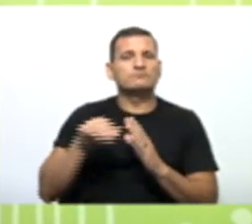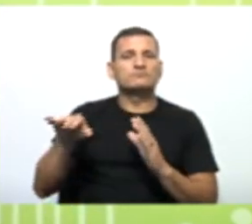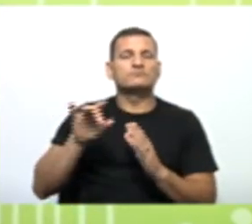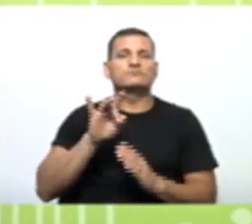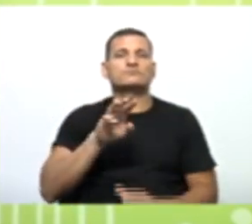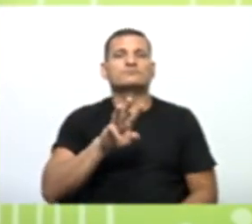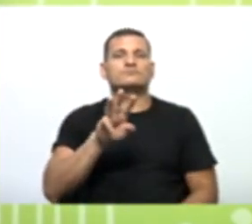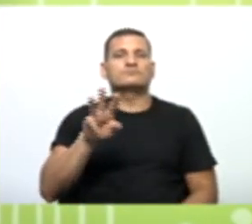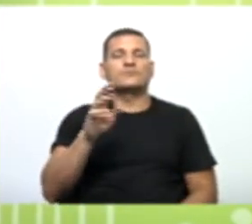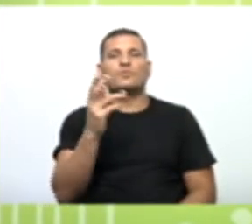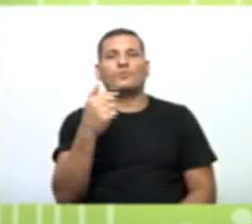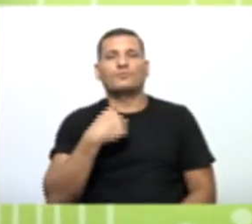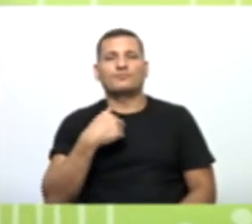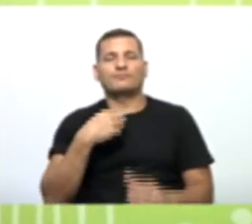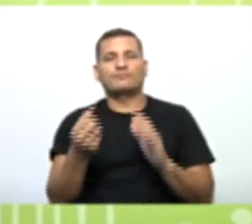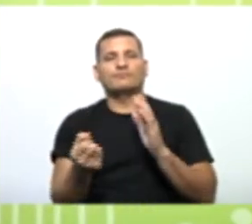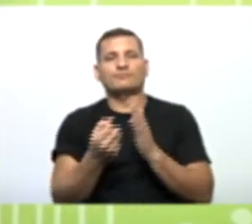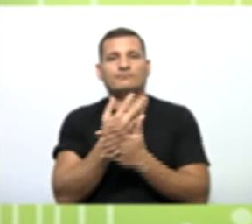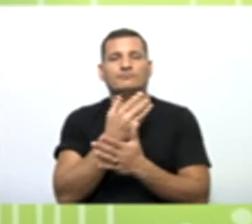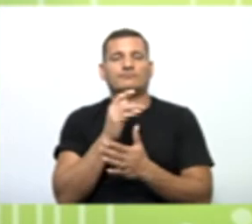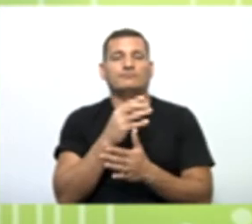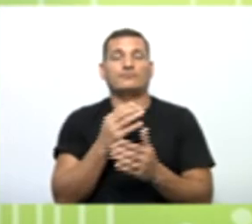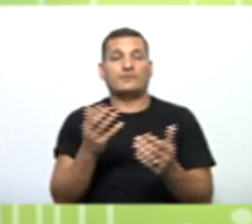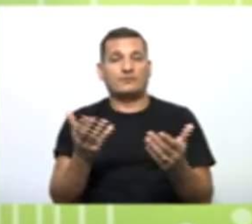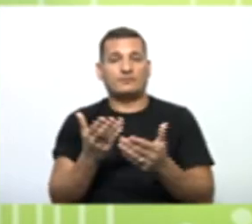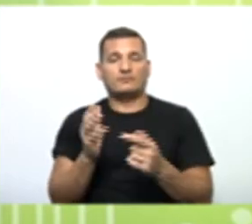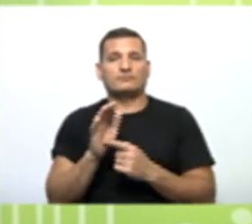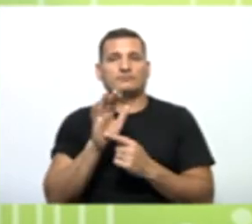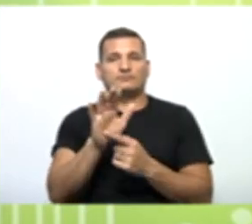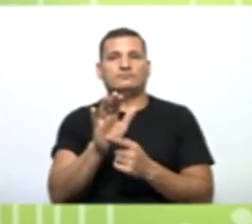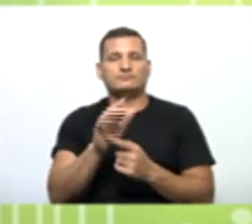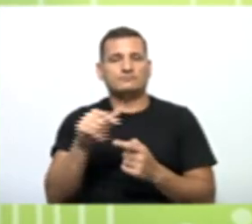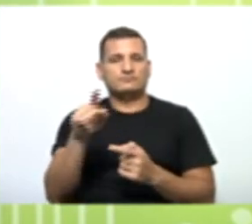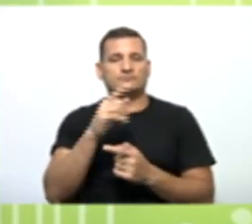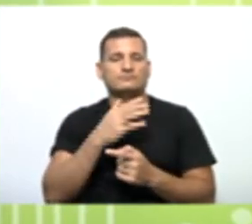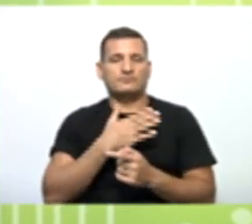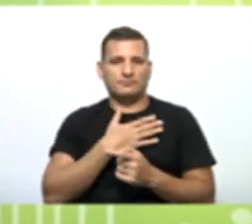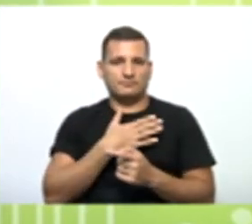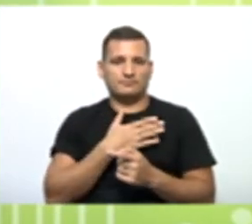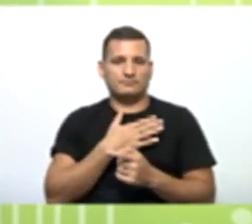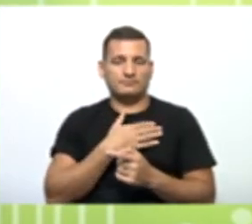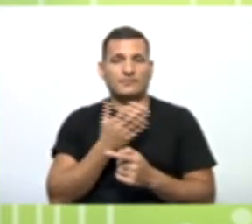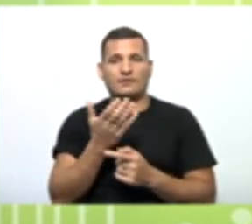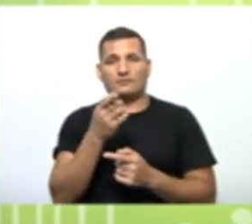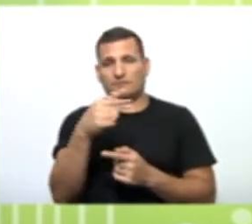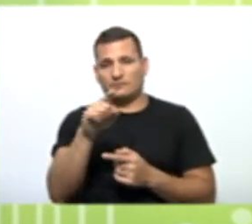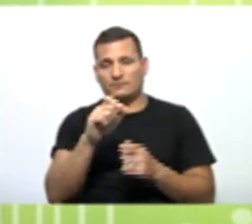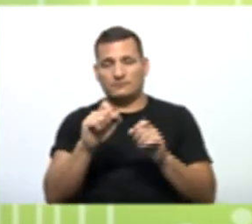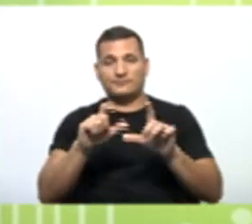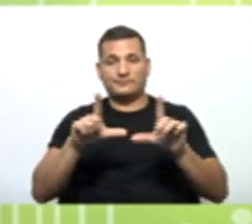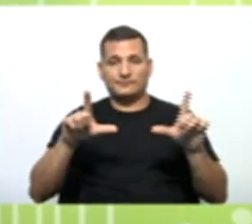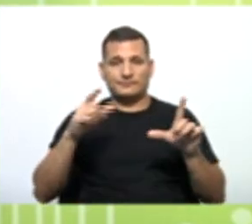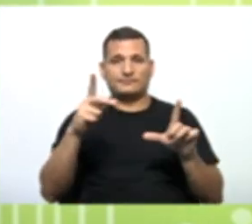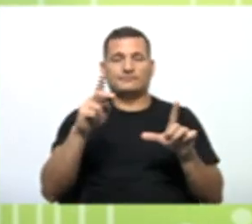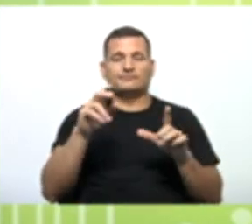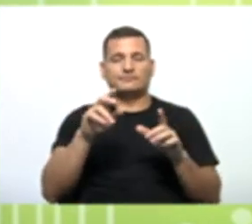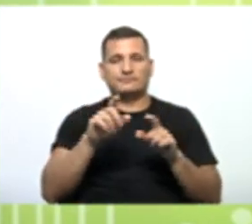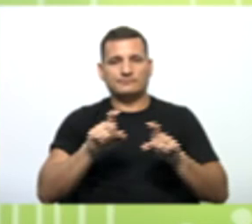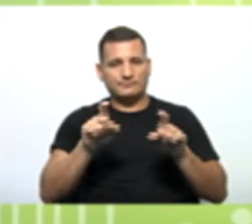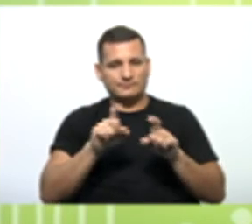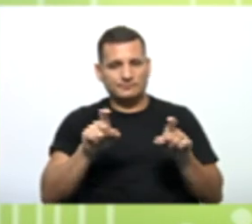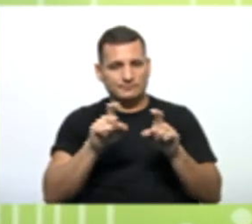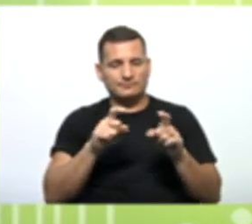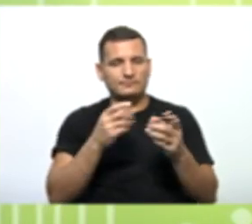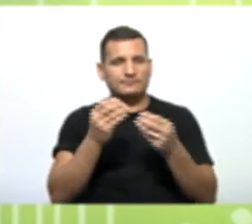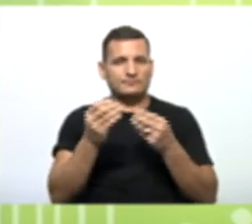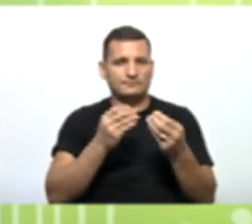vocês enviaram aqui para mim. Então eu vou mostrar agora o meu. Eu quero que vocês abram no computador, certo? Como seria